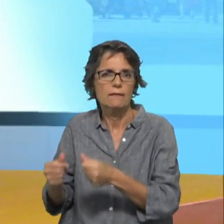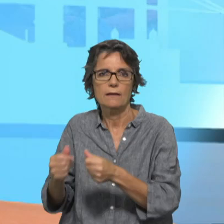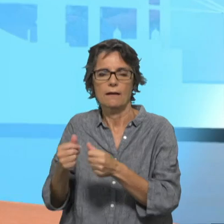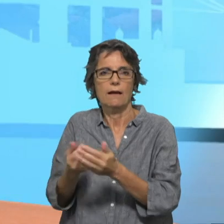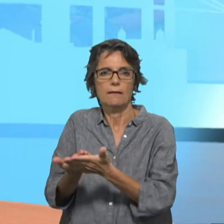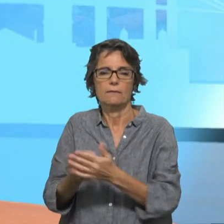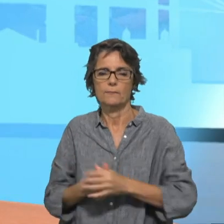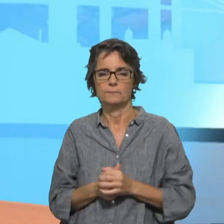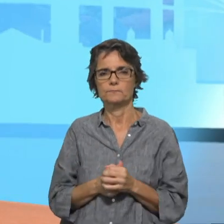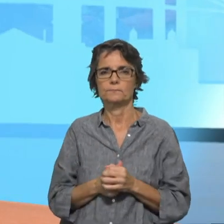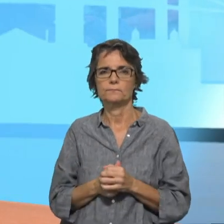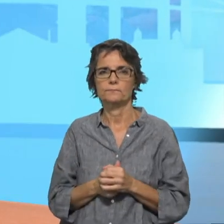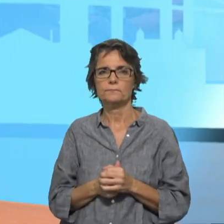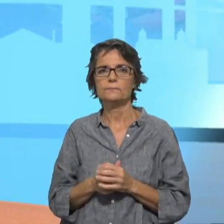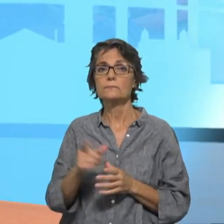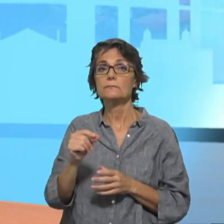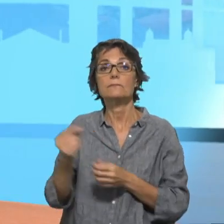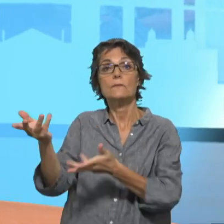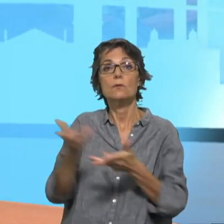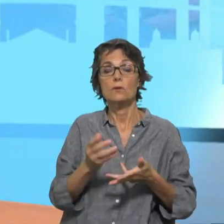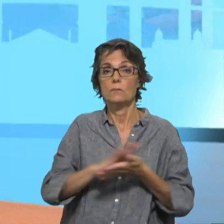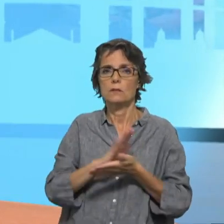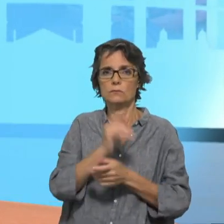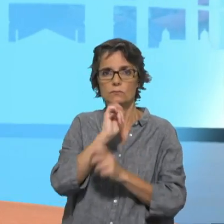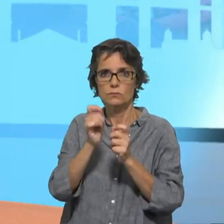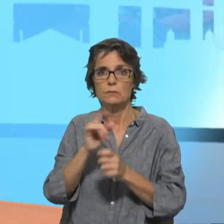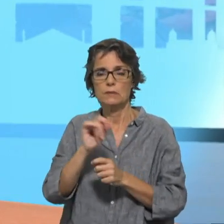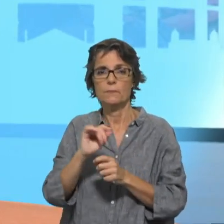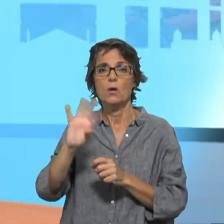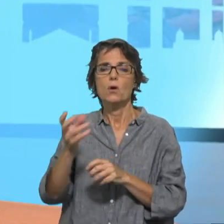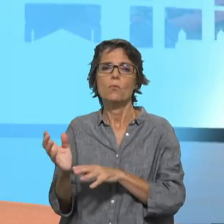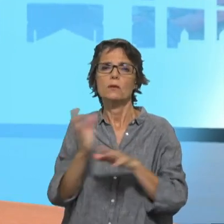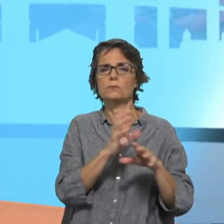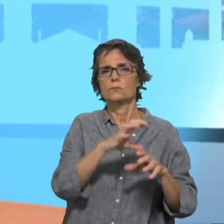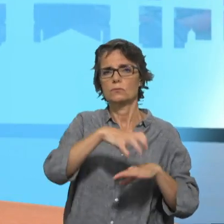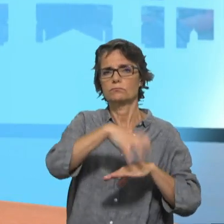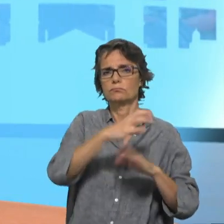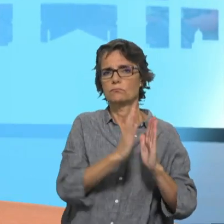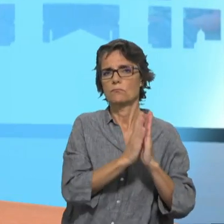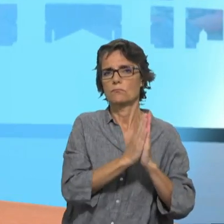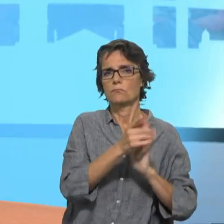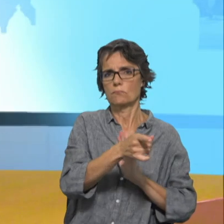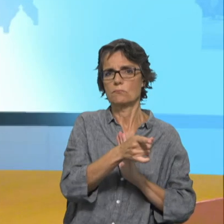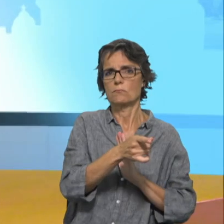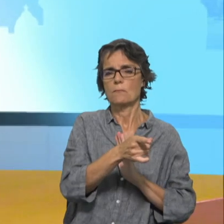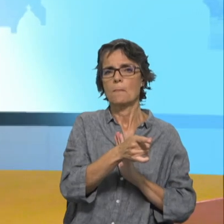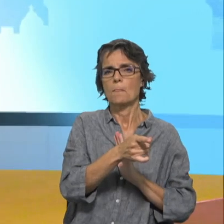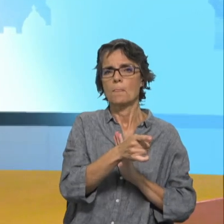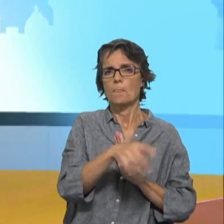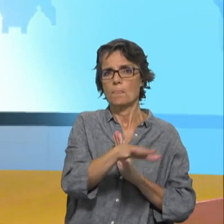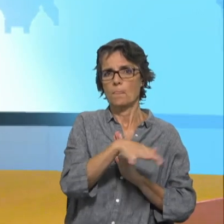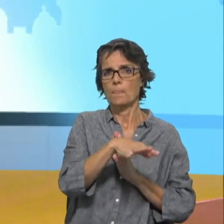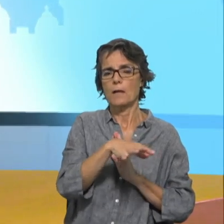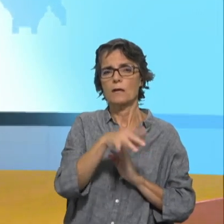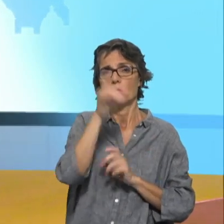refugiados, até no acolhimento de jornalistas, vai ser depois no regresso a Dili, foi numa casa religiosa que ficaram, não é? Os jornalistas. E eram a nossa